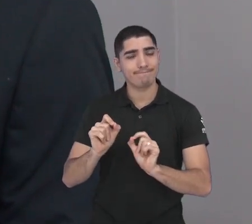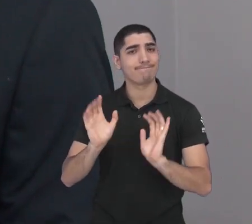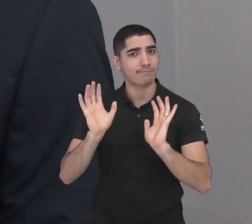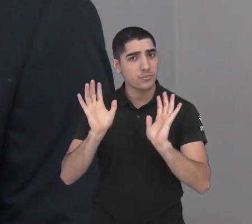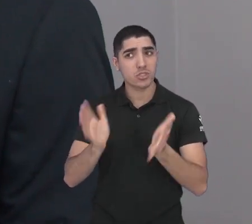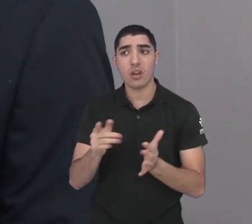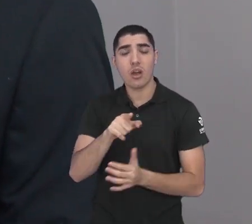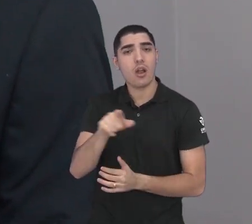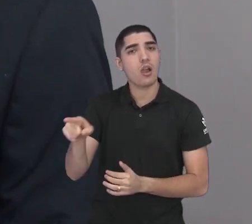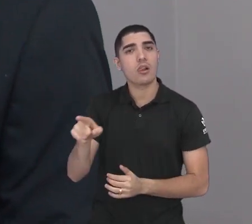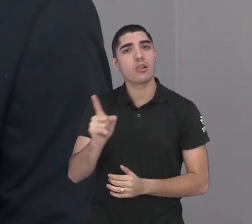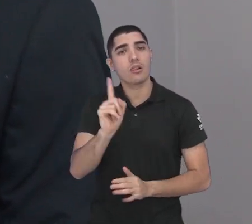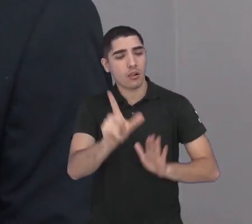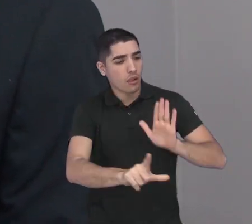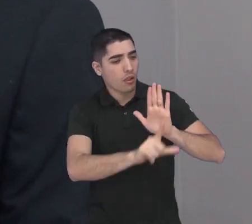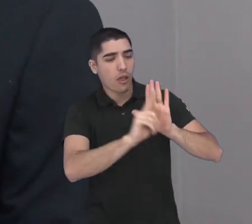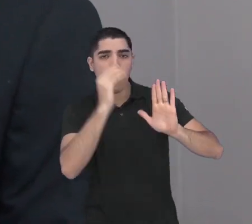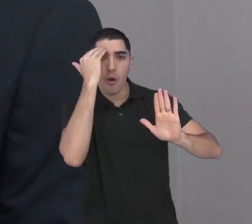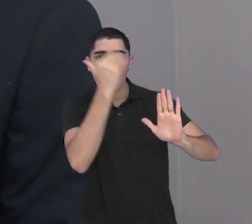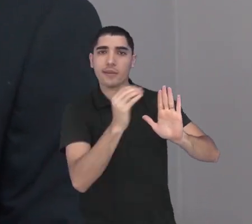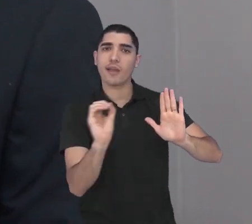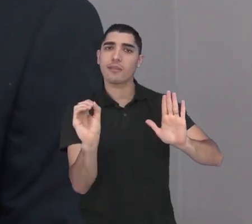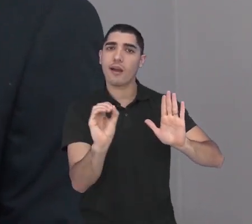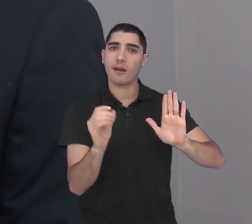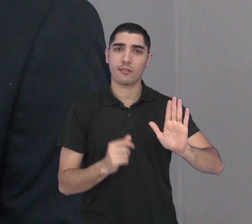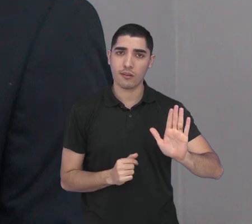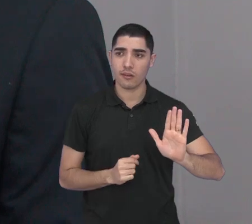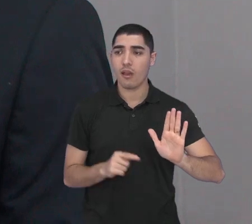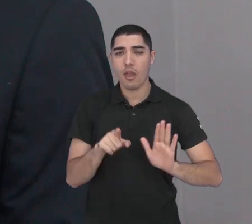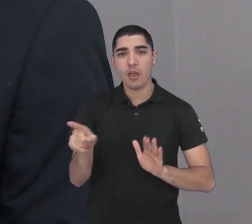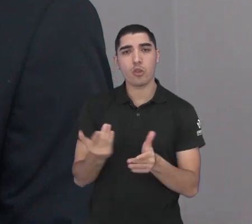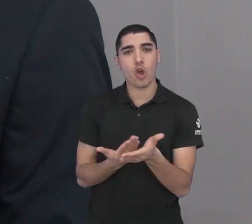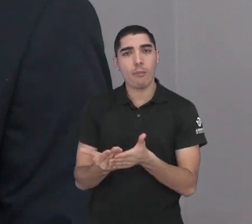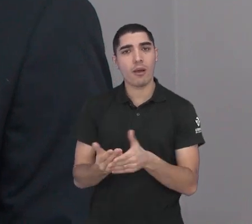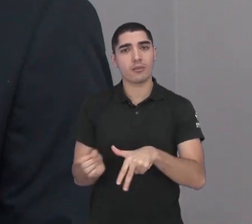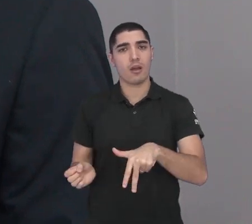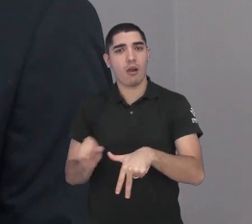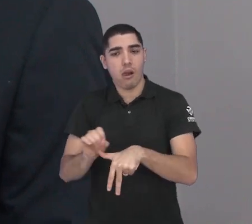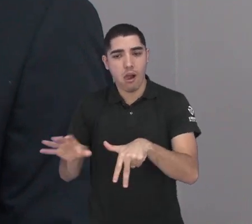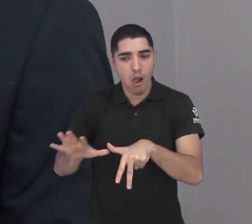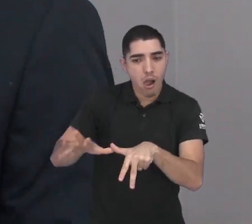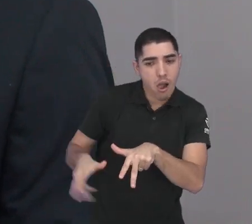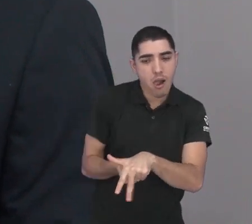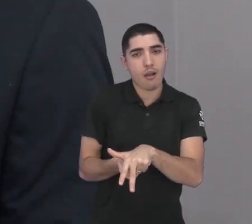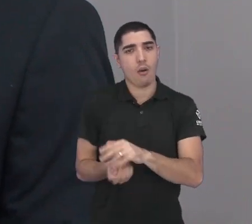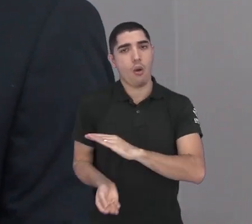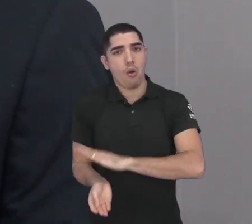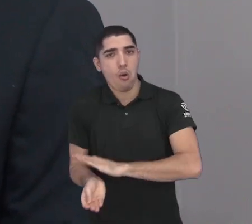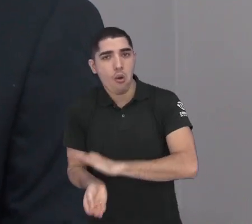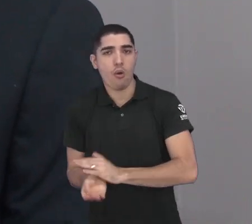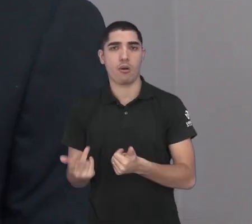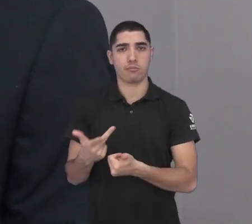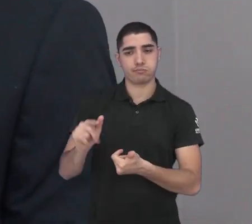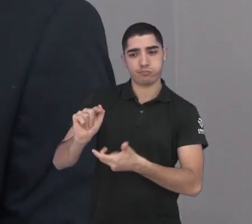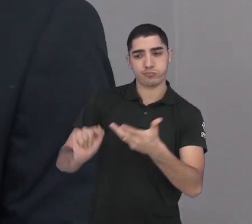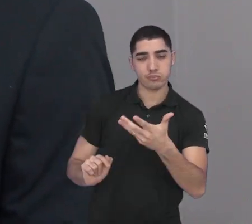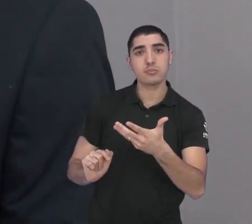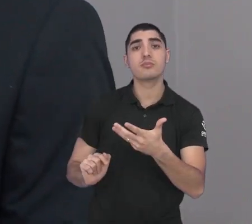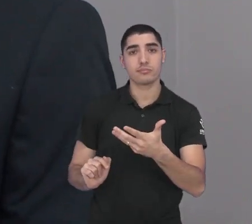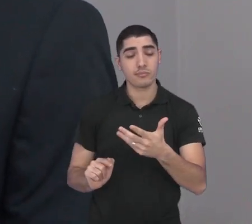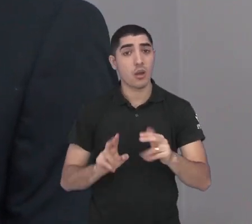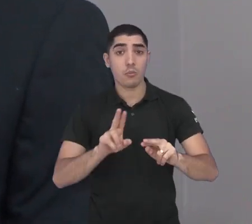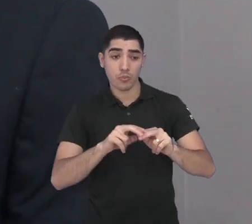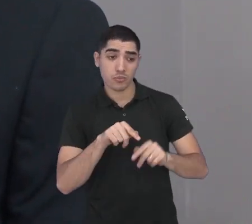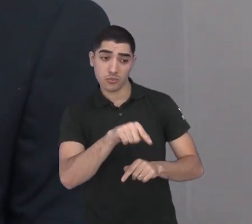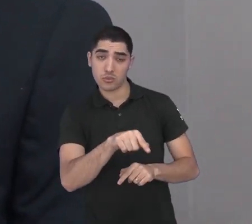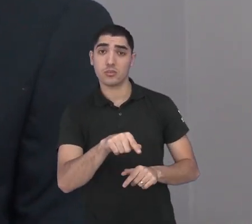muitas vezes, né, não honrando o mandato popular, né, priorizando interesses de determinados